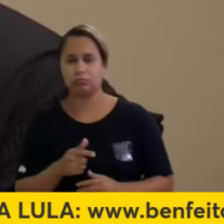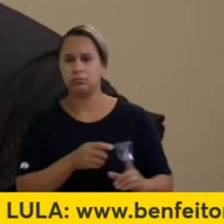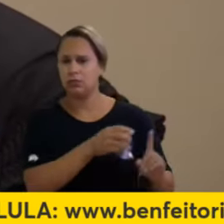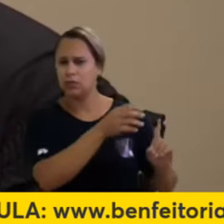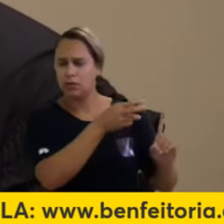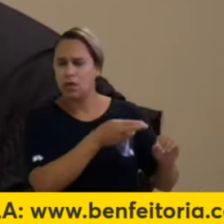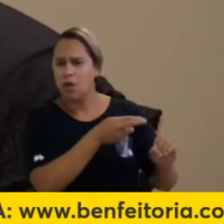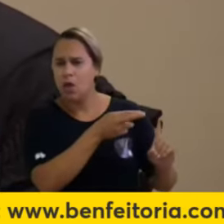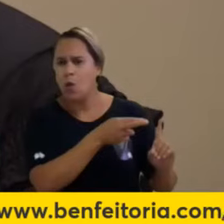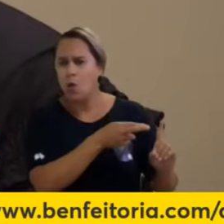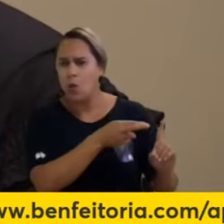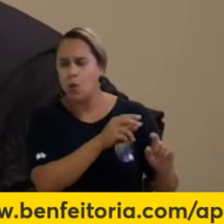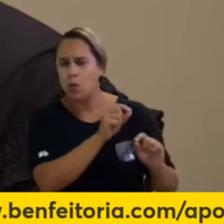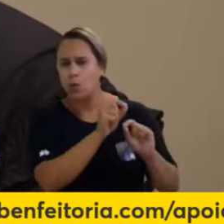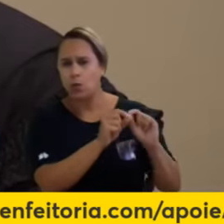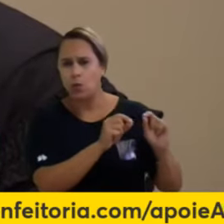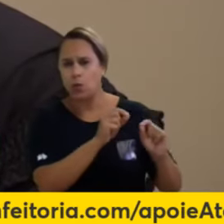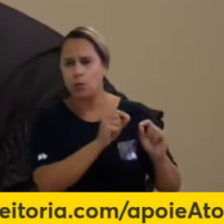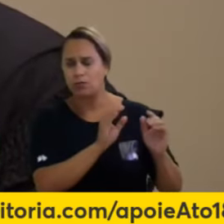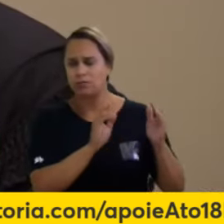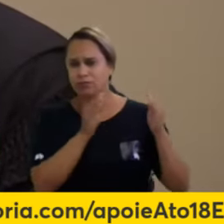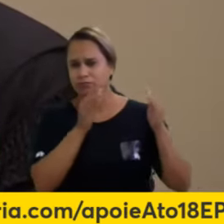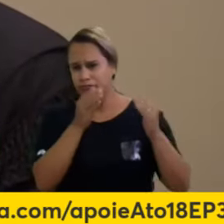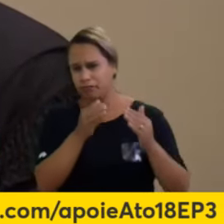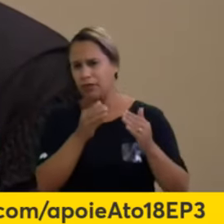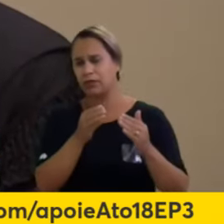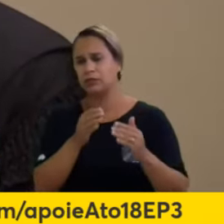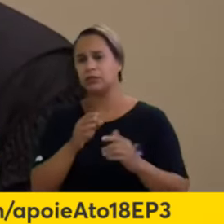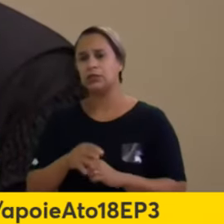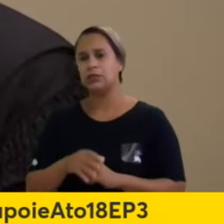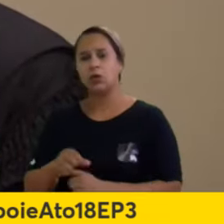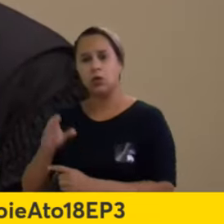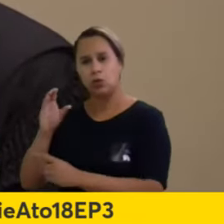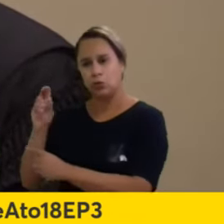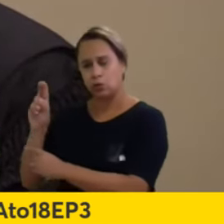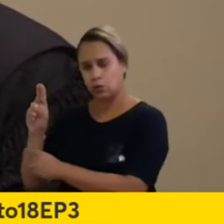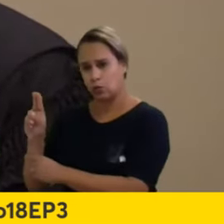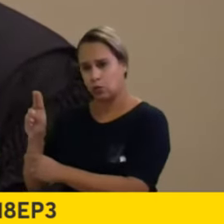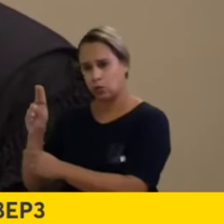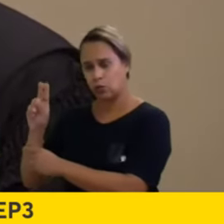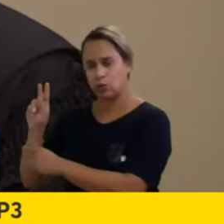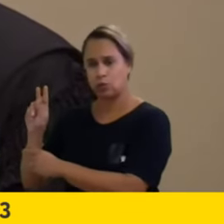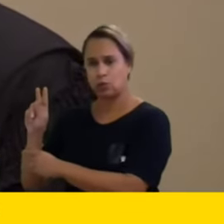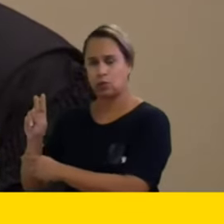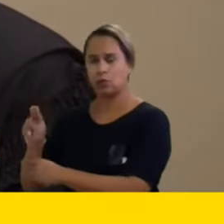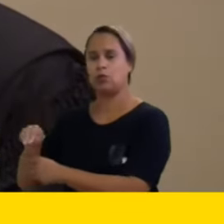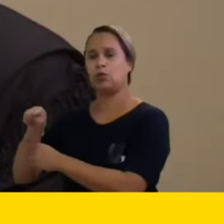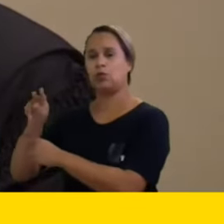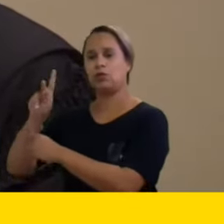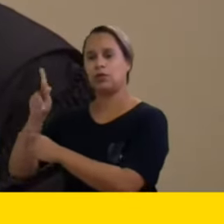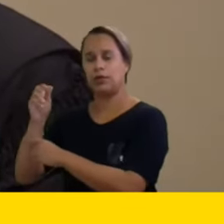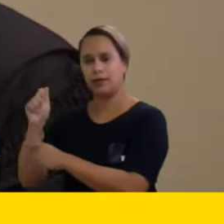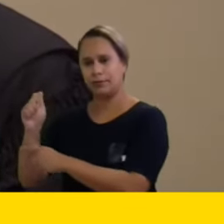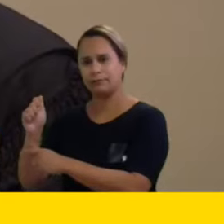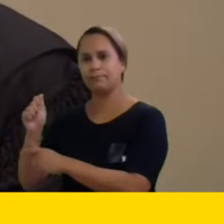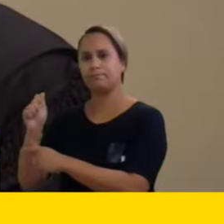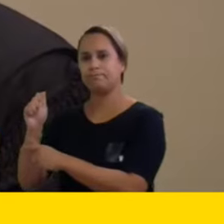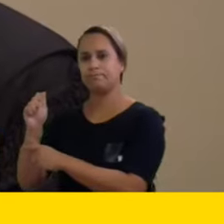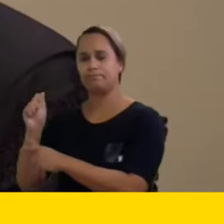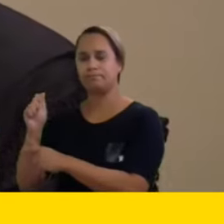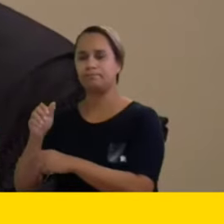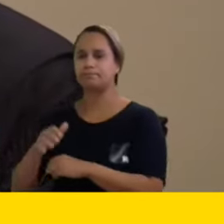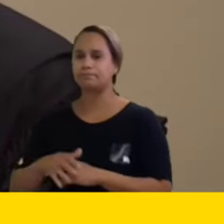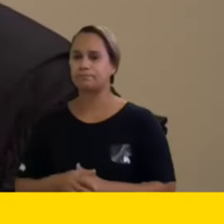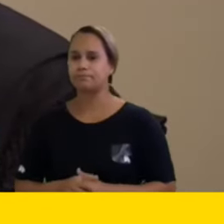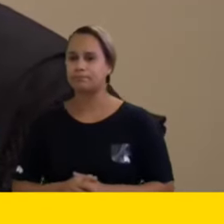Federal por São Paulo Cunha tivesse pretensão de candidatar-se como titular a qualquer cargo de compor chapa como vice ou de ser suplente da chapa de Senado